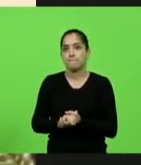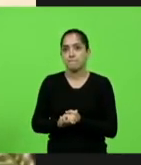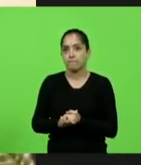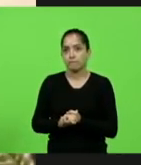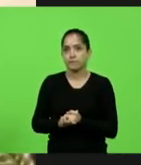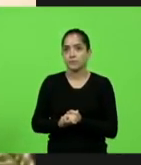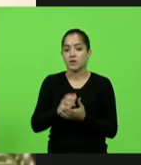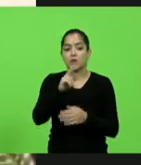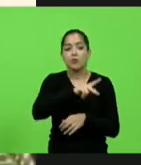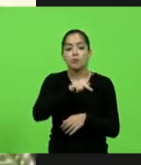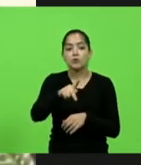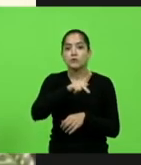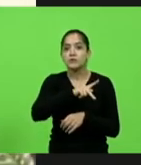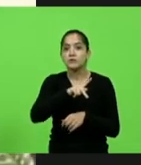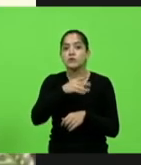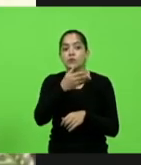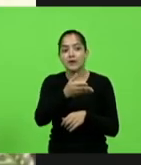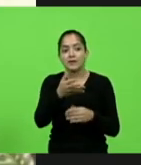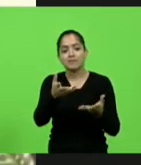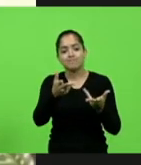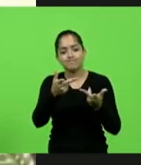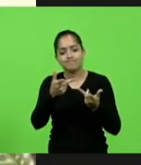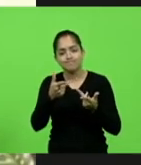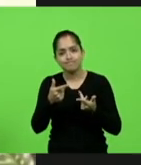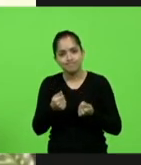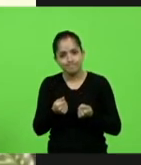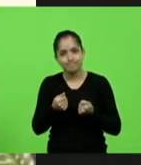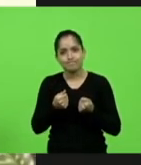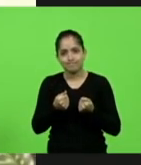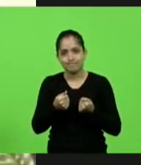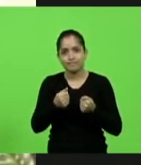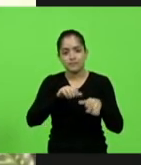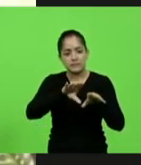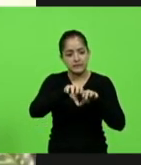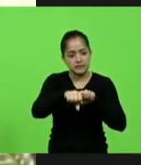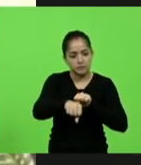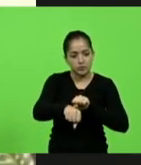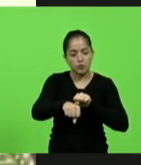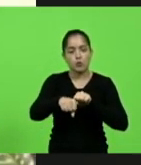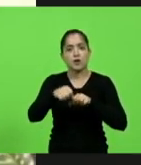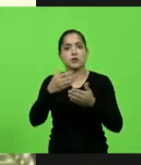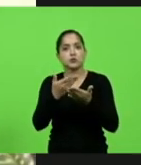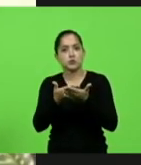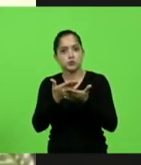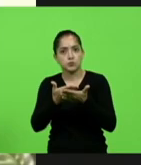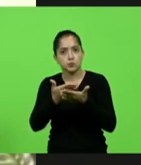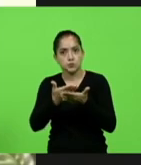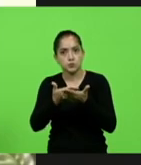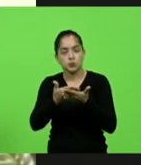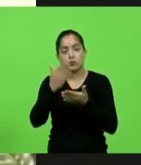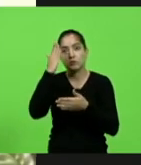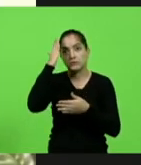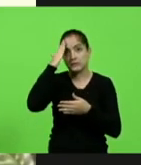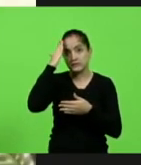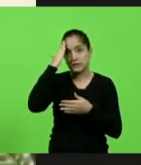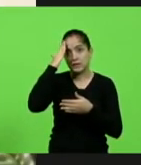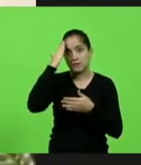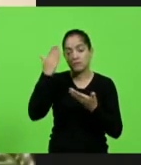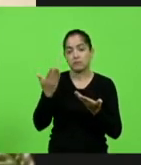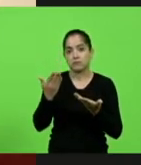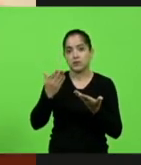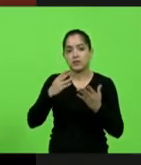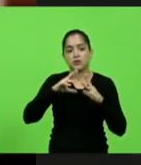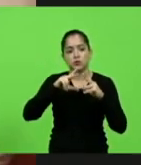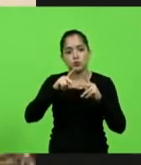é um especialista, né? Ele tem licenciatura, ele trabalhou, estudou e sabe todas as formas